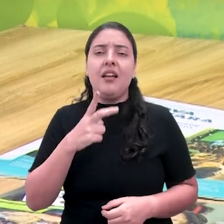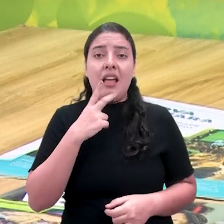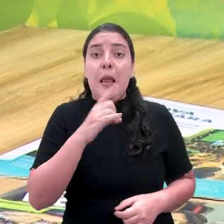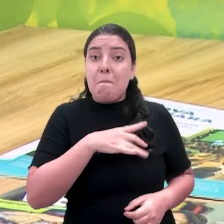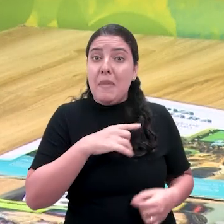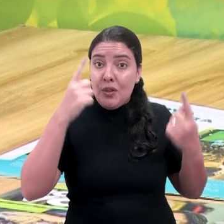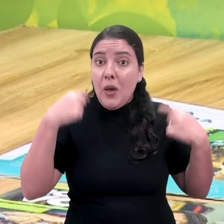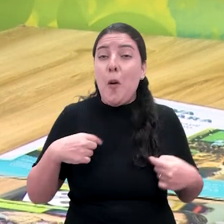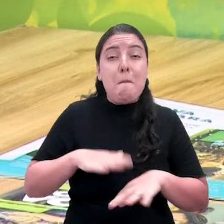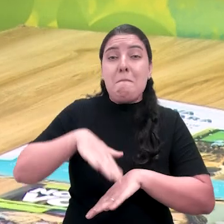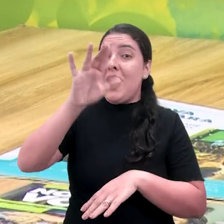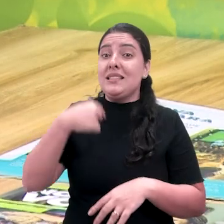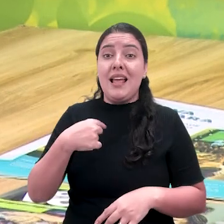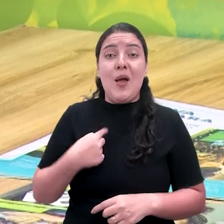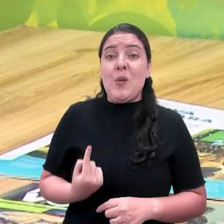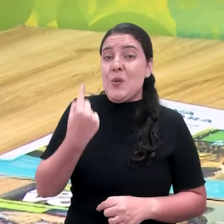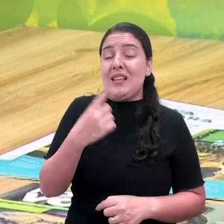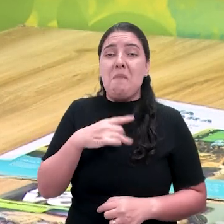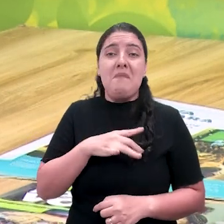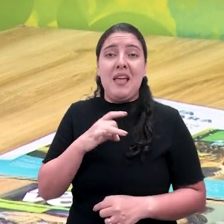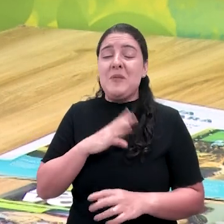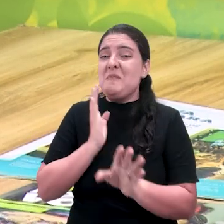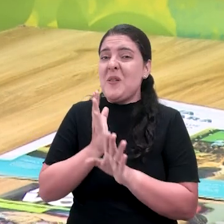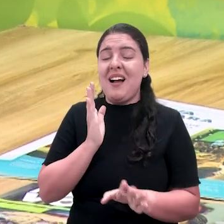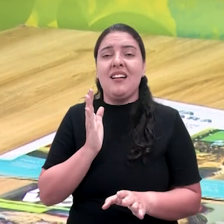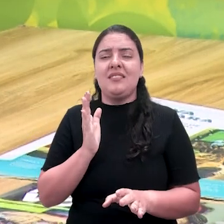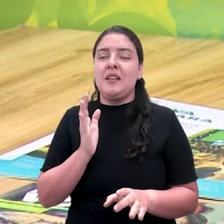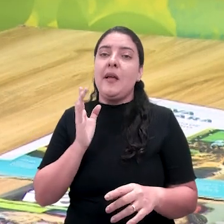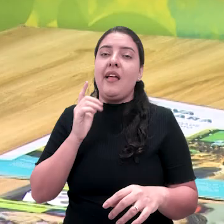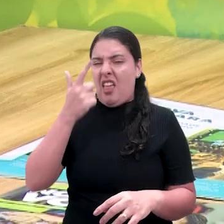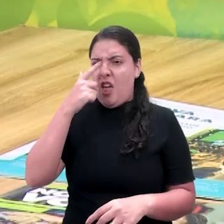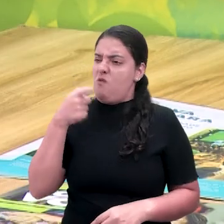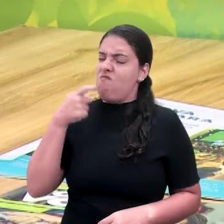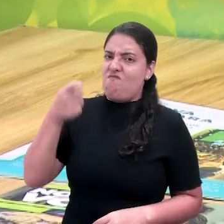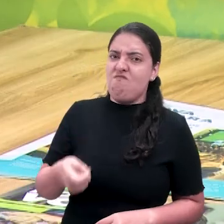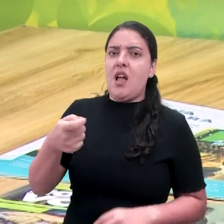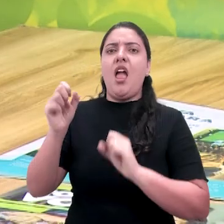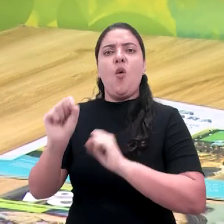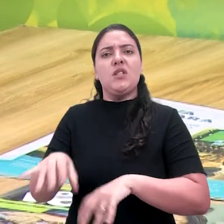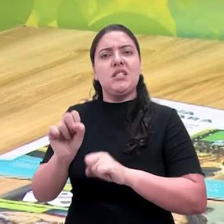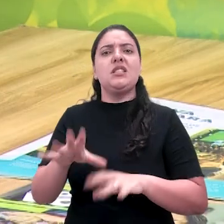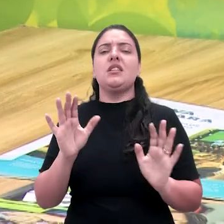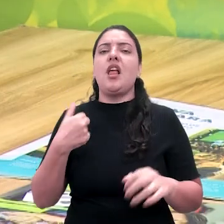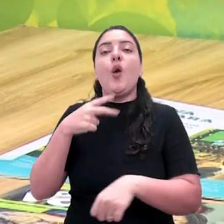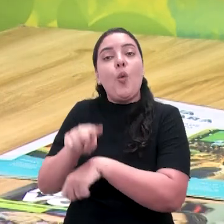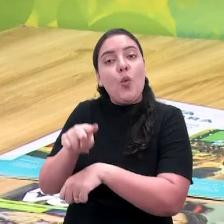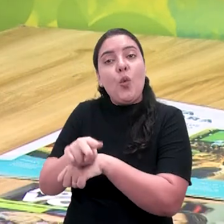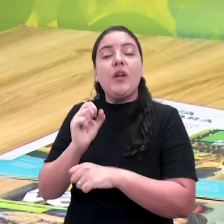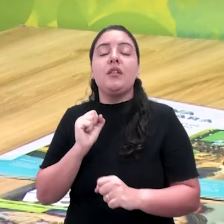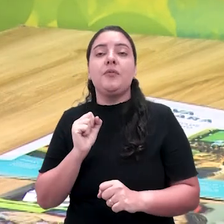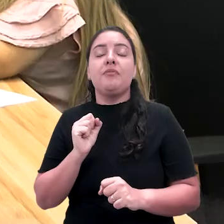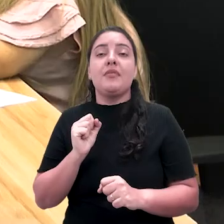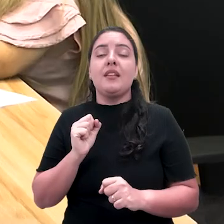temem sou eu. Eles têm receio, têm medo porque eu boto moral, eu educo, eu cuido.